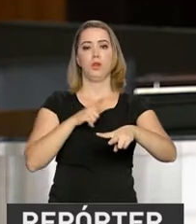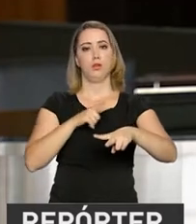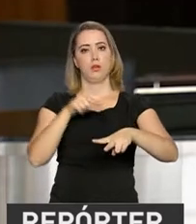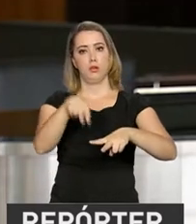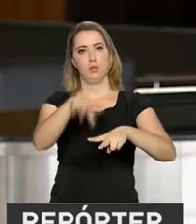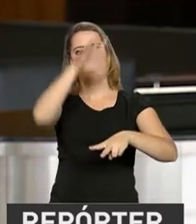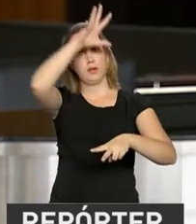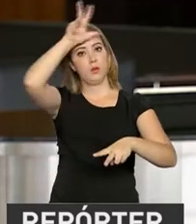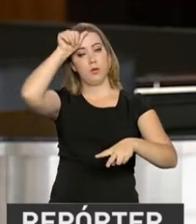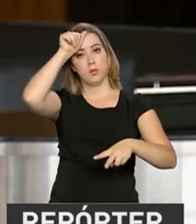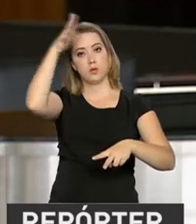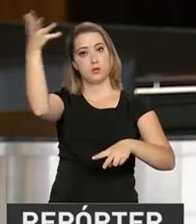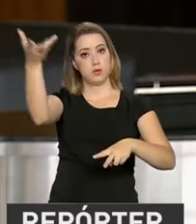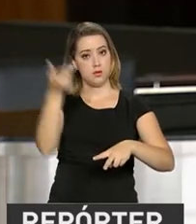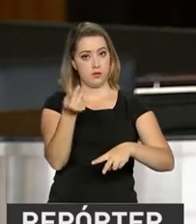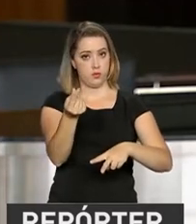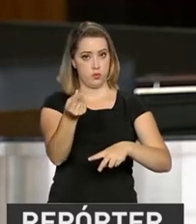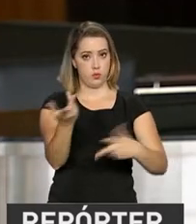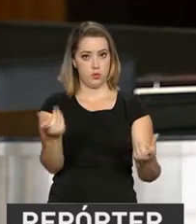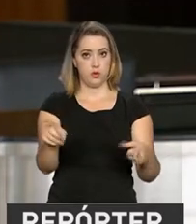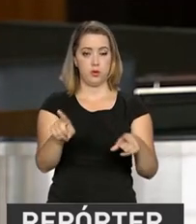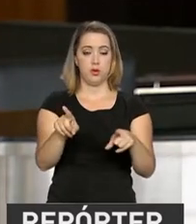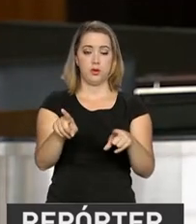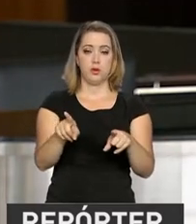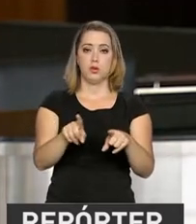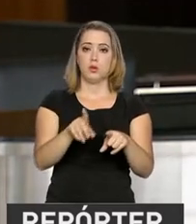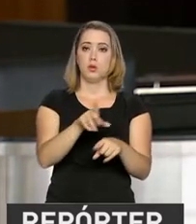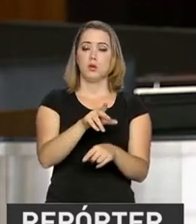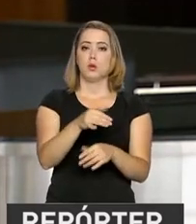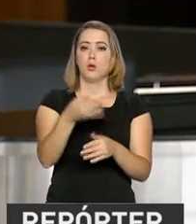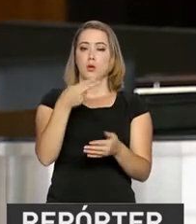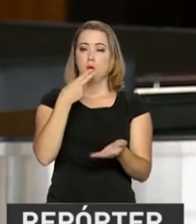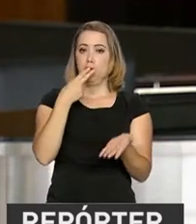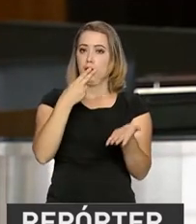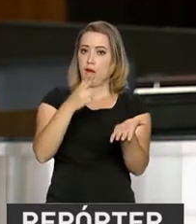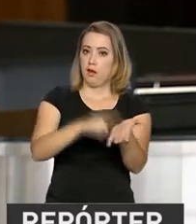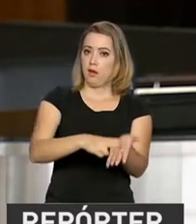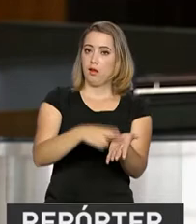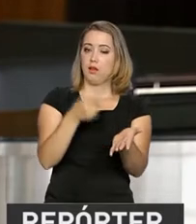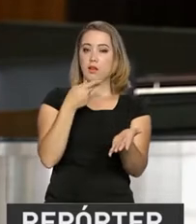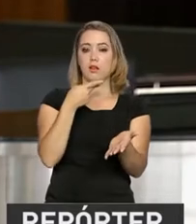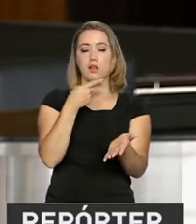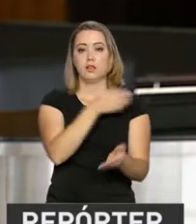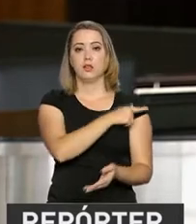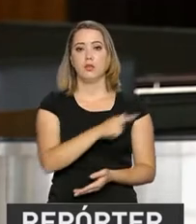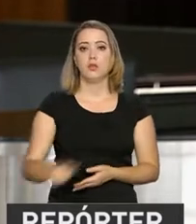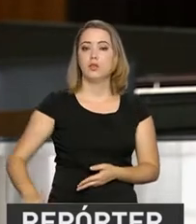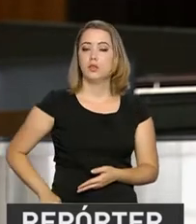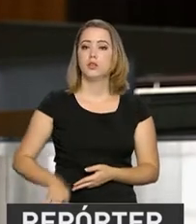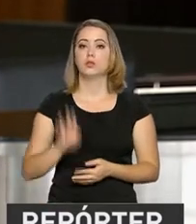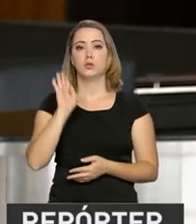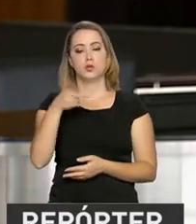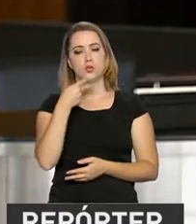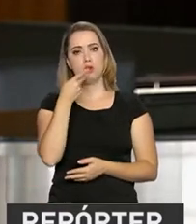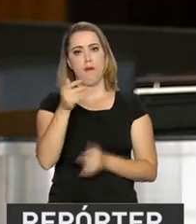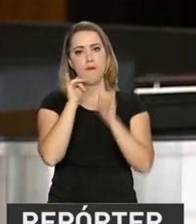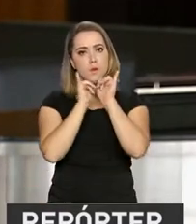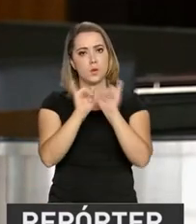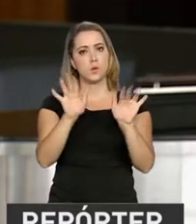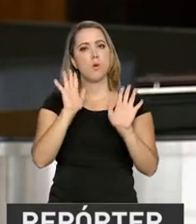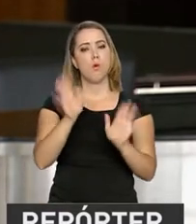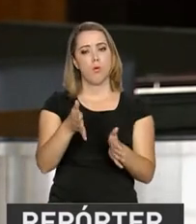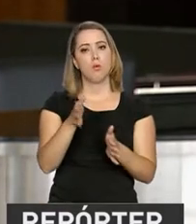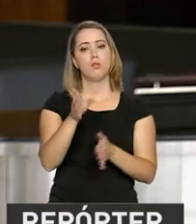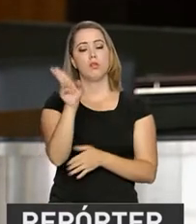do amazonas em nota o governador do estado josé melo de oliveira afirmou que vai utilizar a parte de